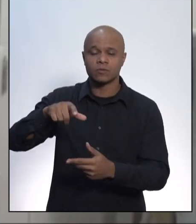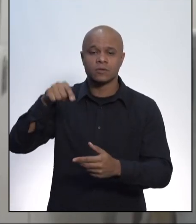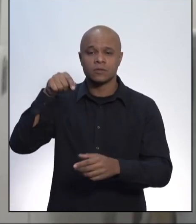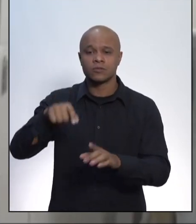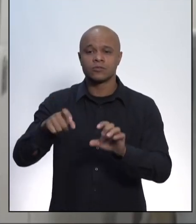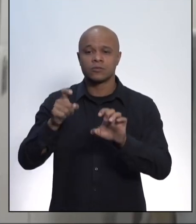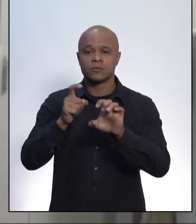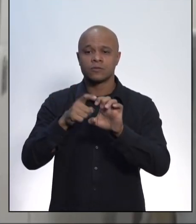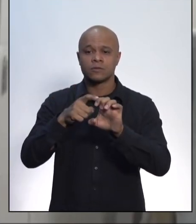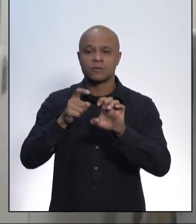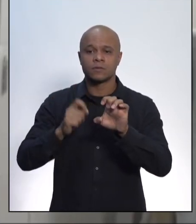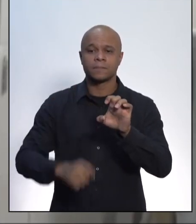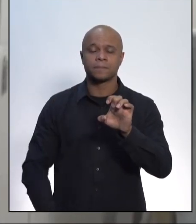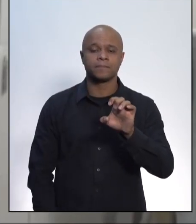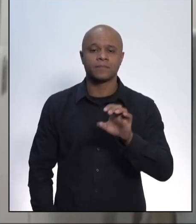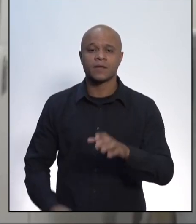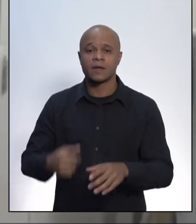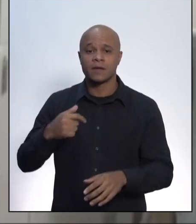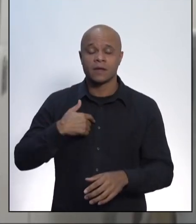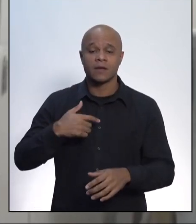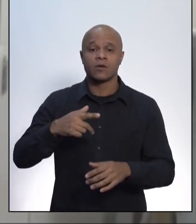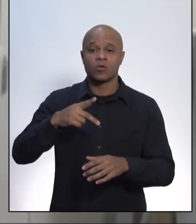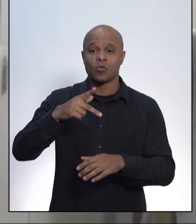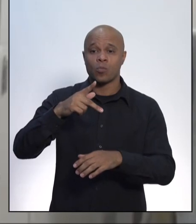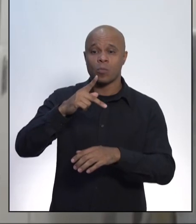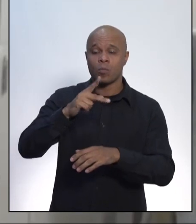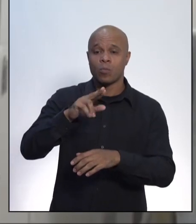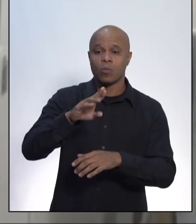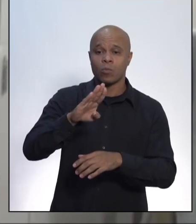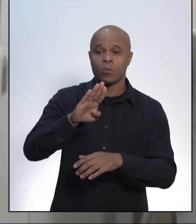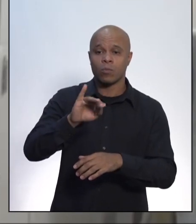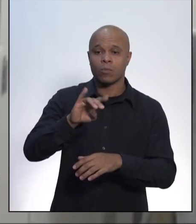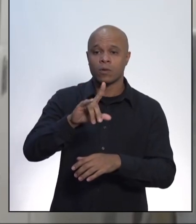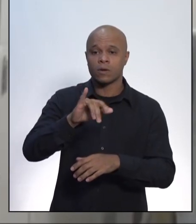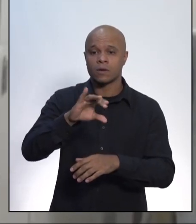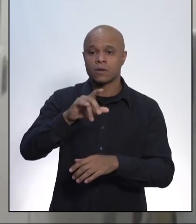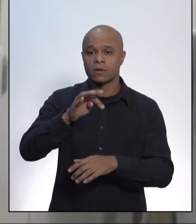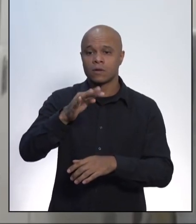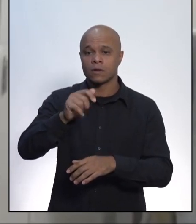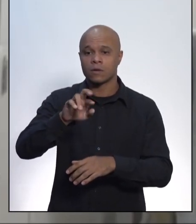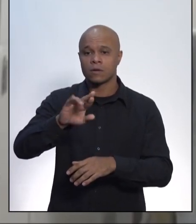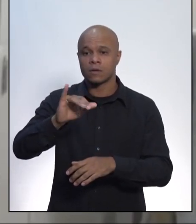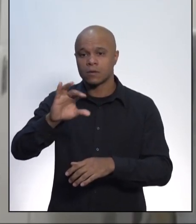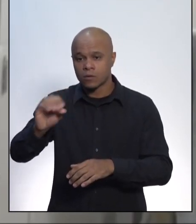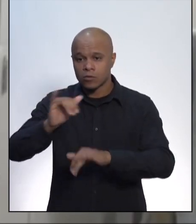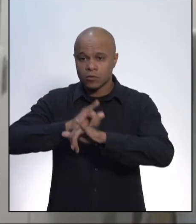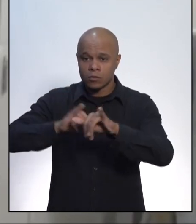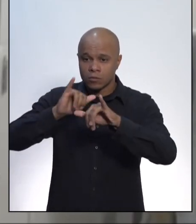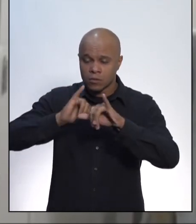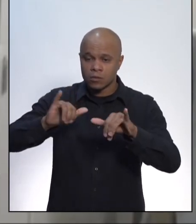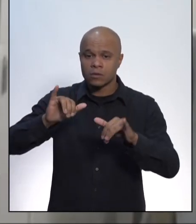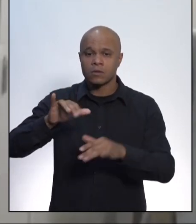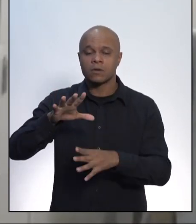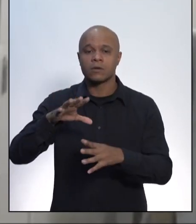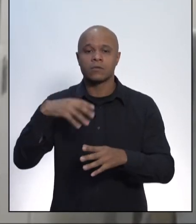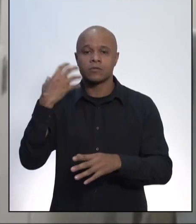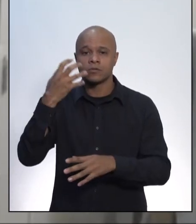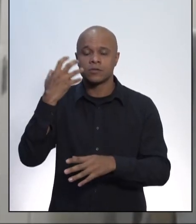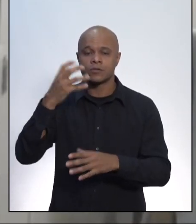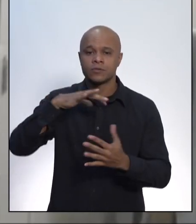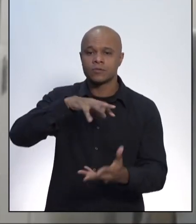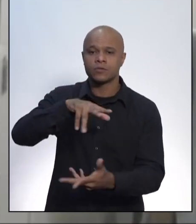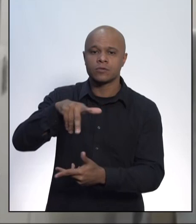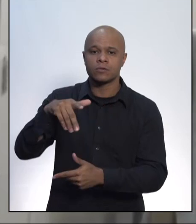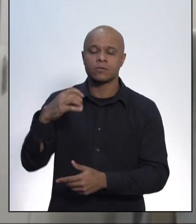empreendedorismo, né? Como eu falei, eu sou publicitário, né? E acabei me apaixonando pelo universo da educação, pelo mundo da educação,